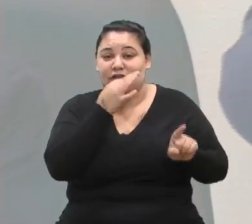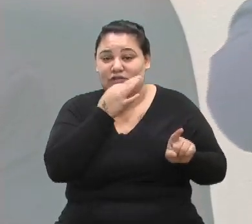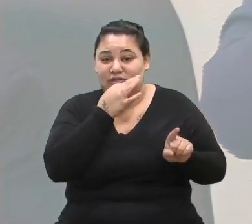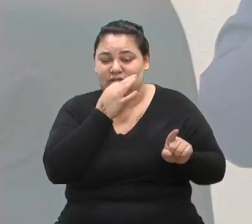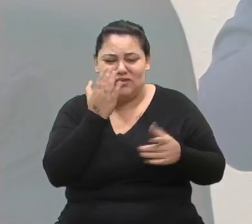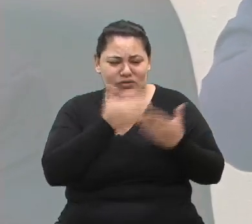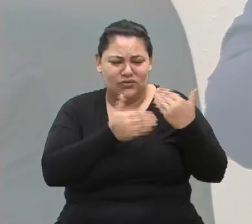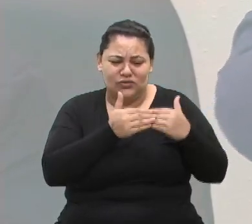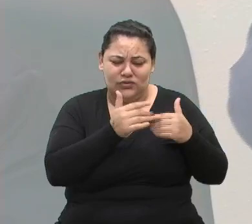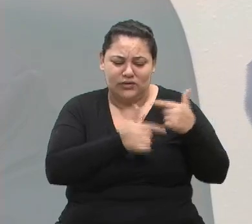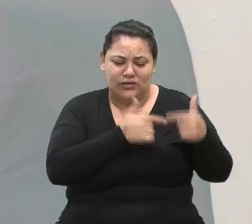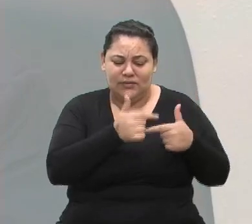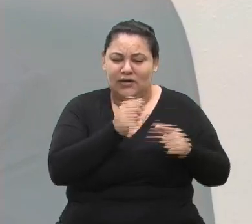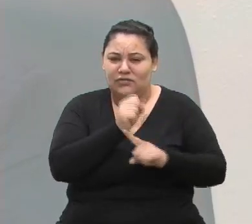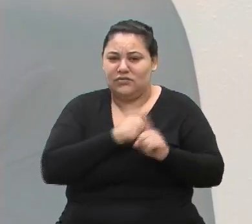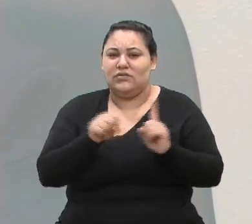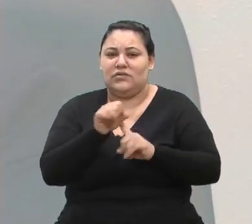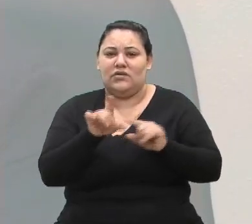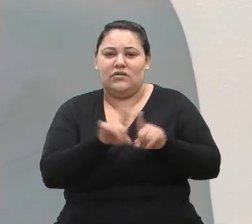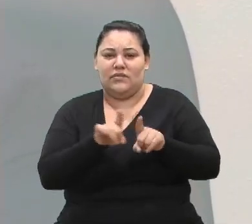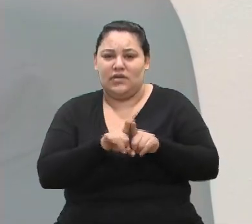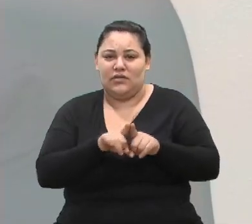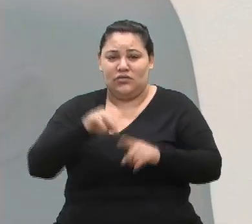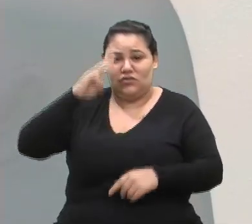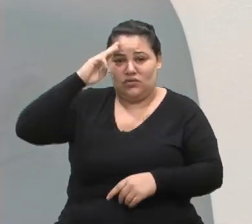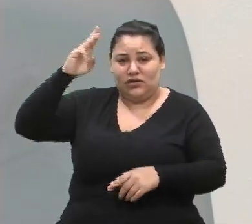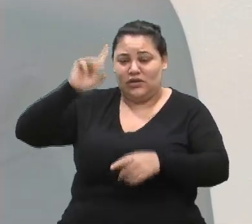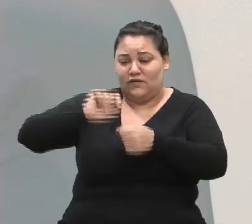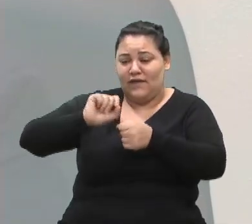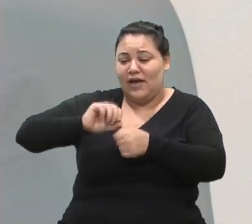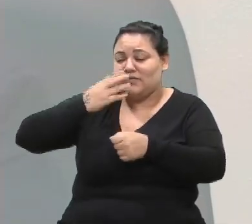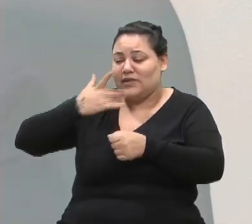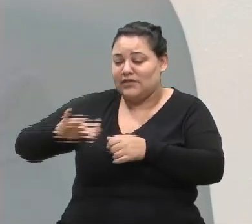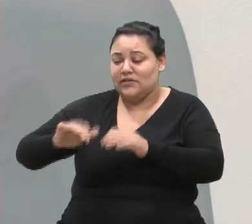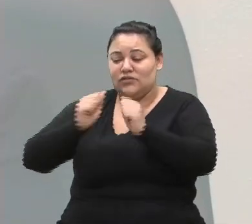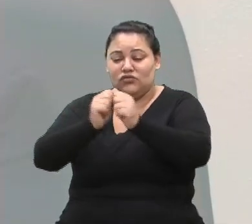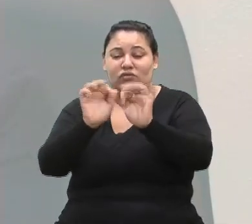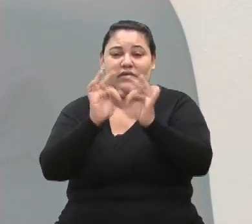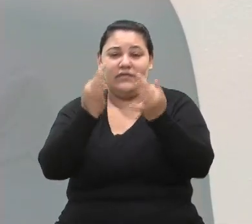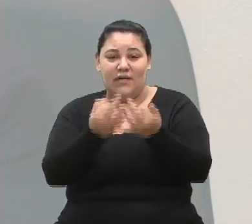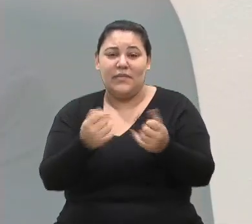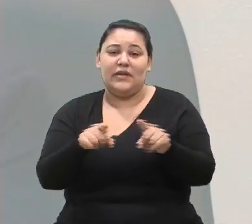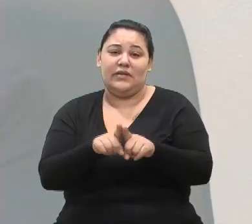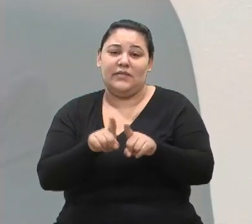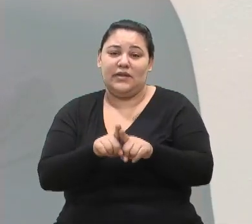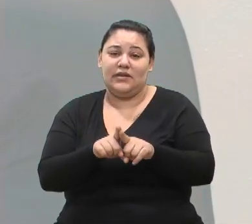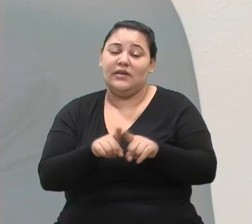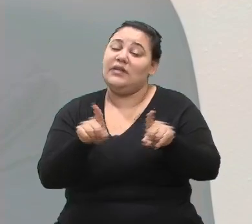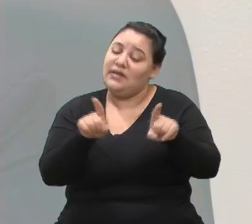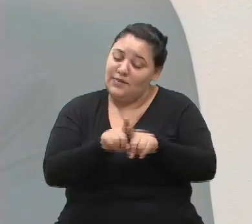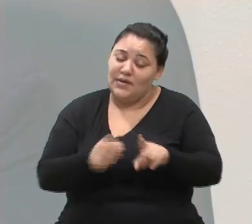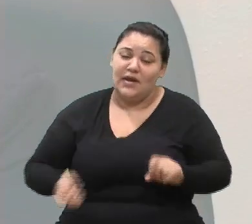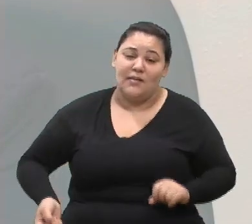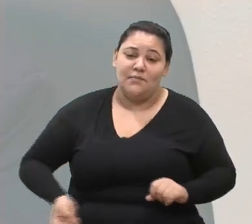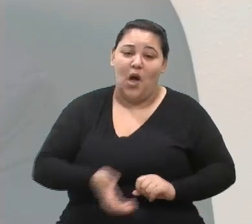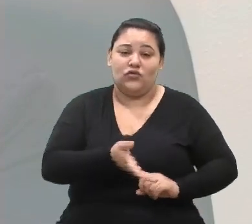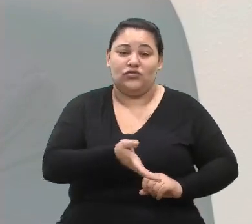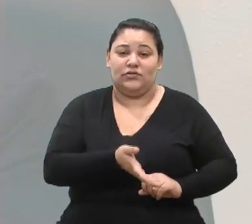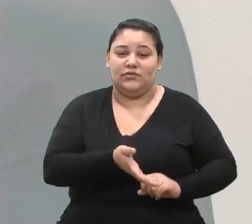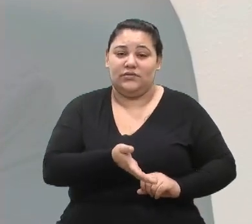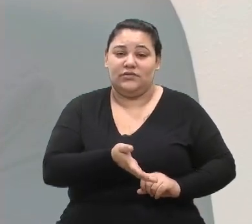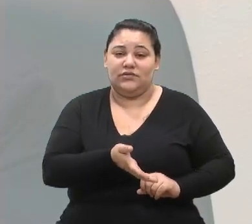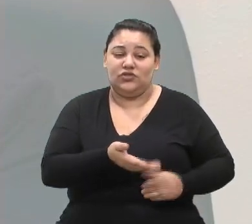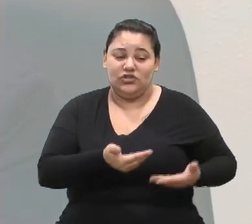todo o trabalho social, né, que os escoteiros fazem com as crianças, com as famílias, e também a bocha, né, de